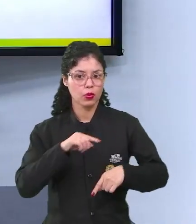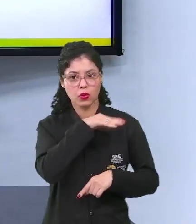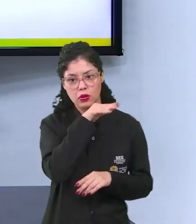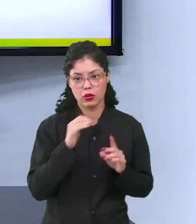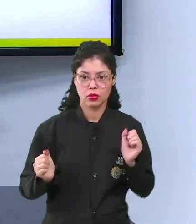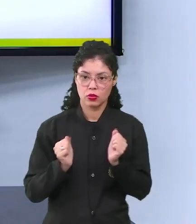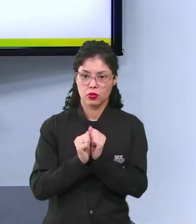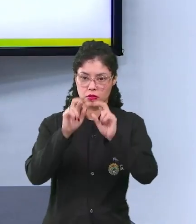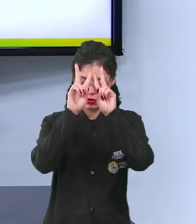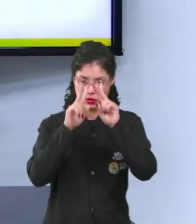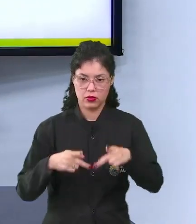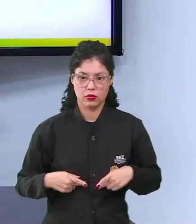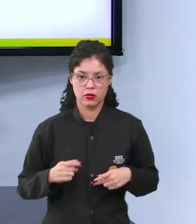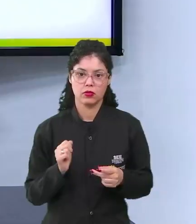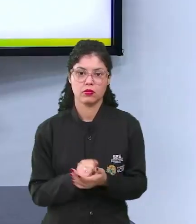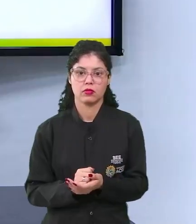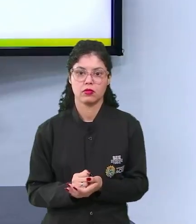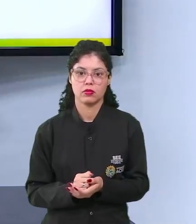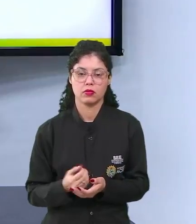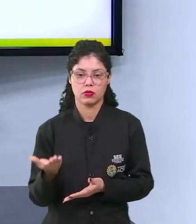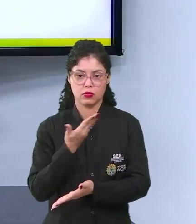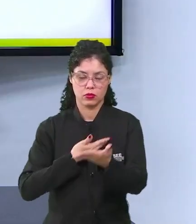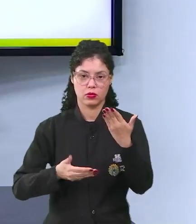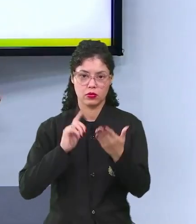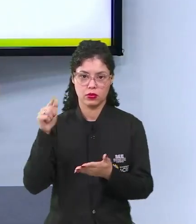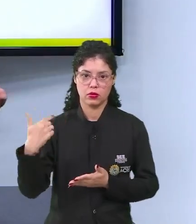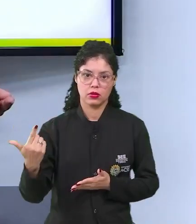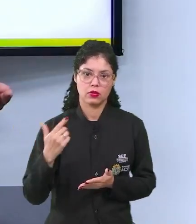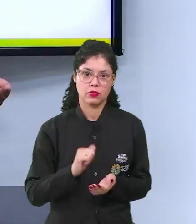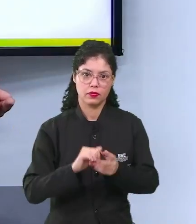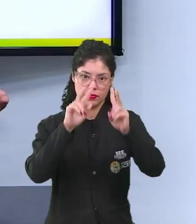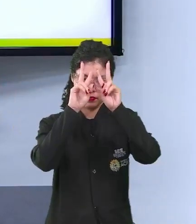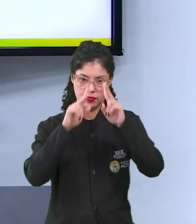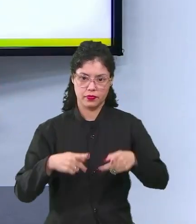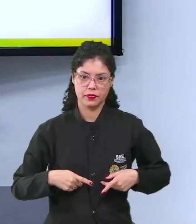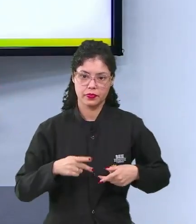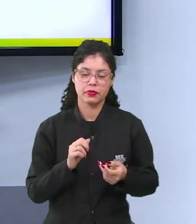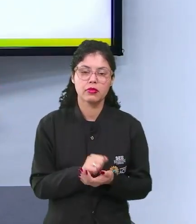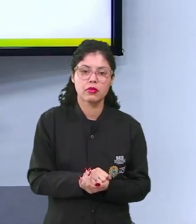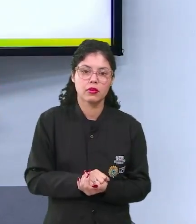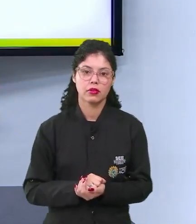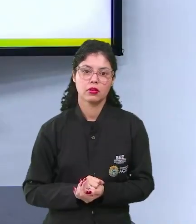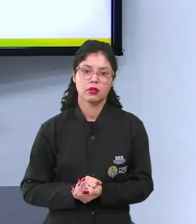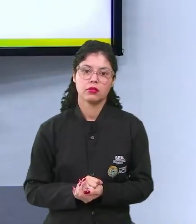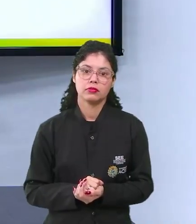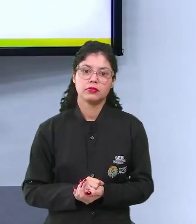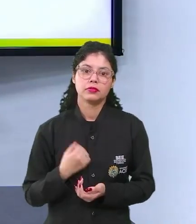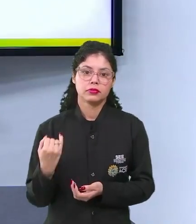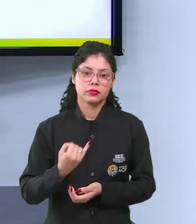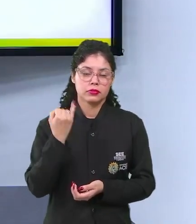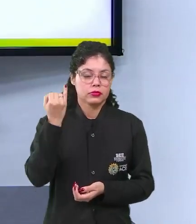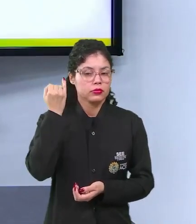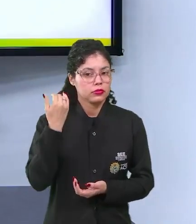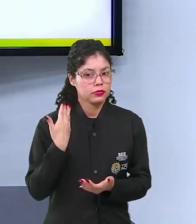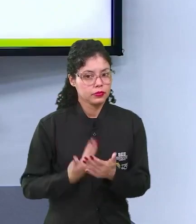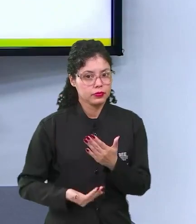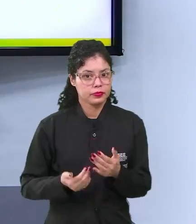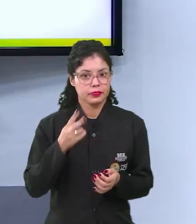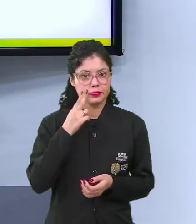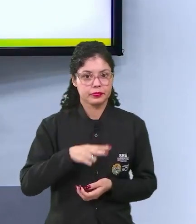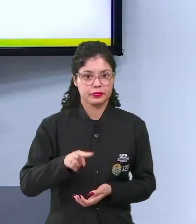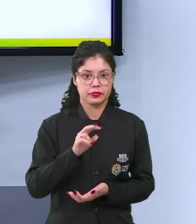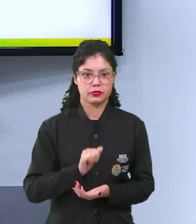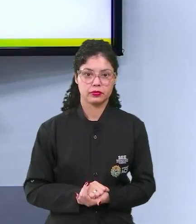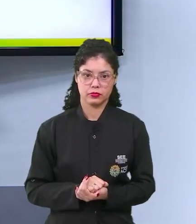se humaniza no convívio com outros seres humanos. Isso é importante que a gente não perda de